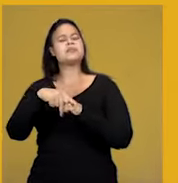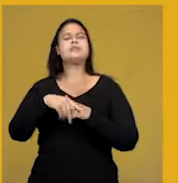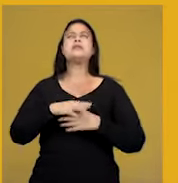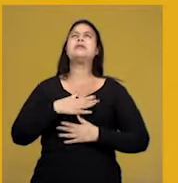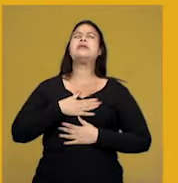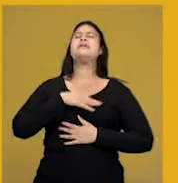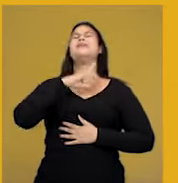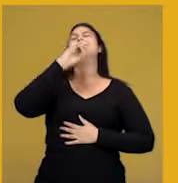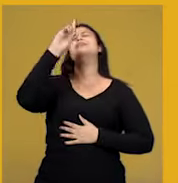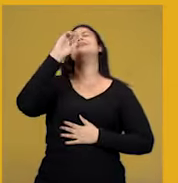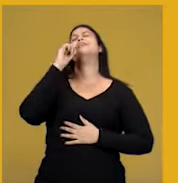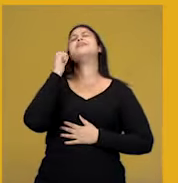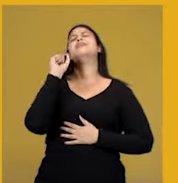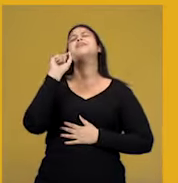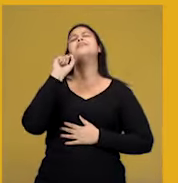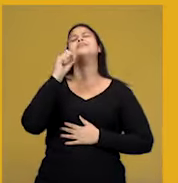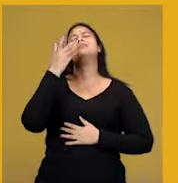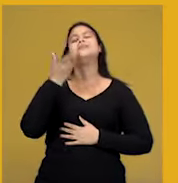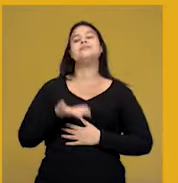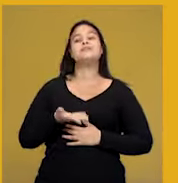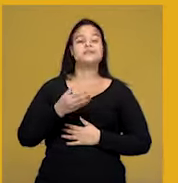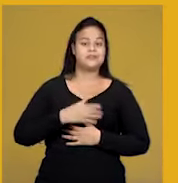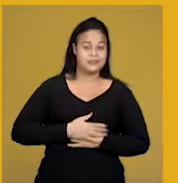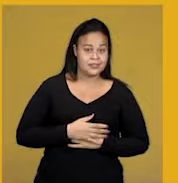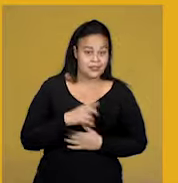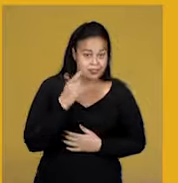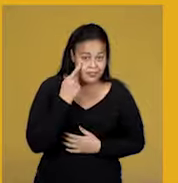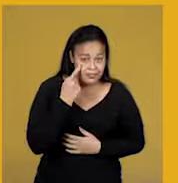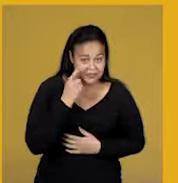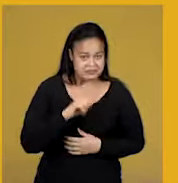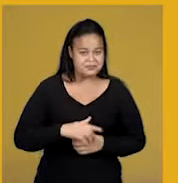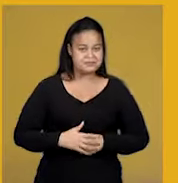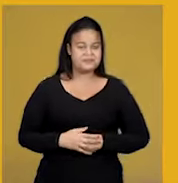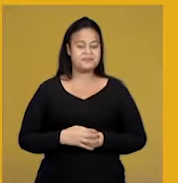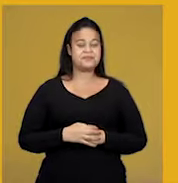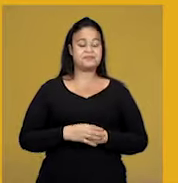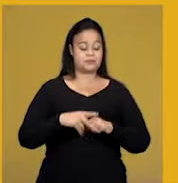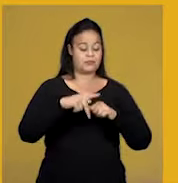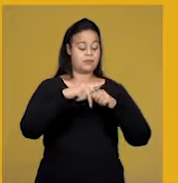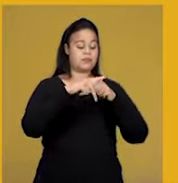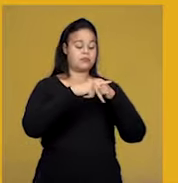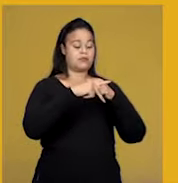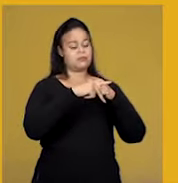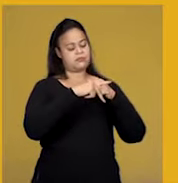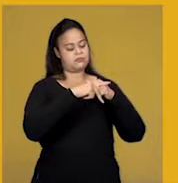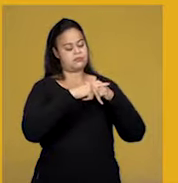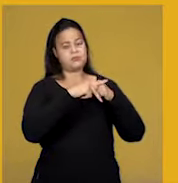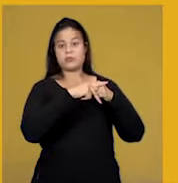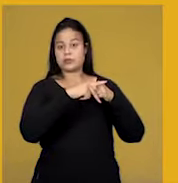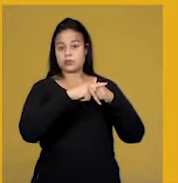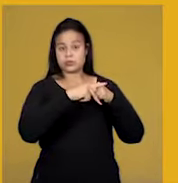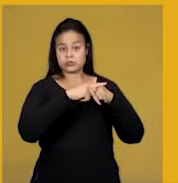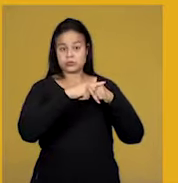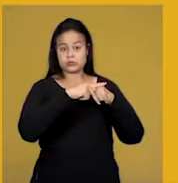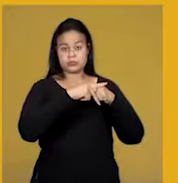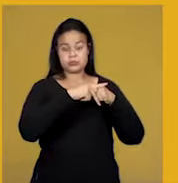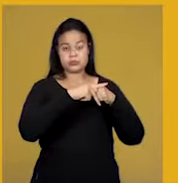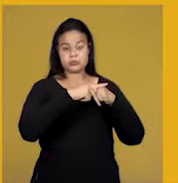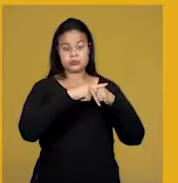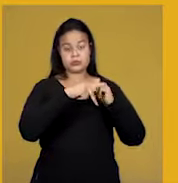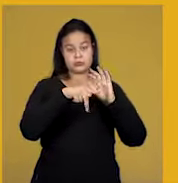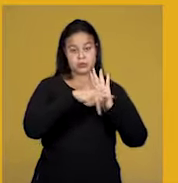eu não sei o que é isso. Vamos ver então. Pronome é um caráter da língua